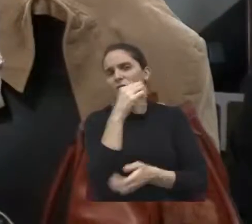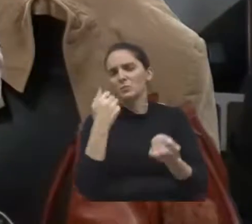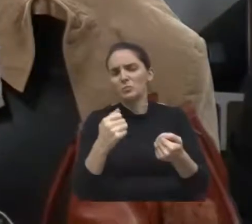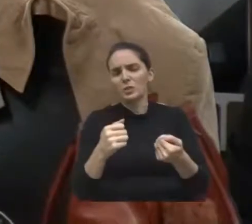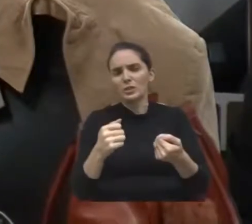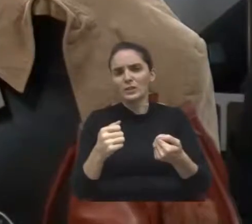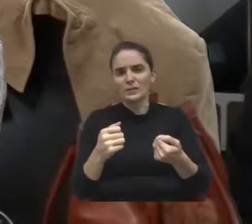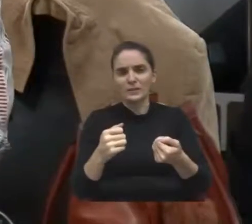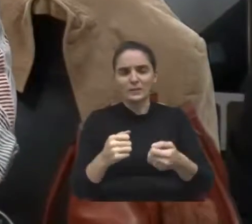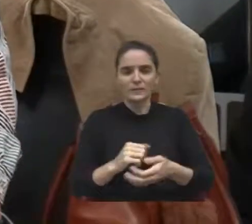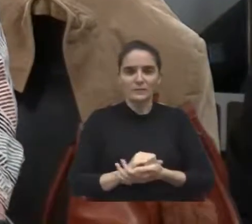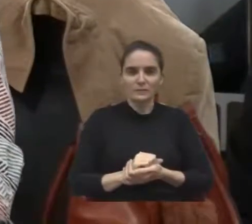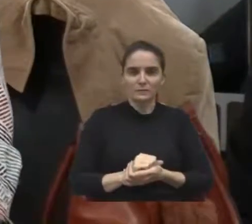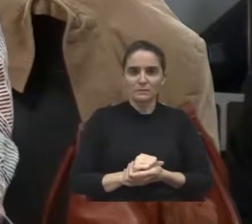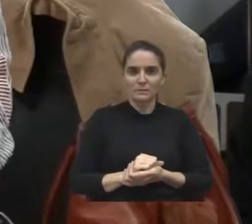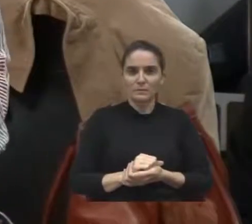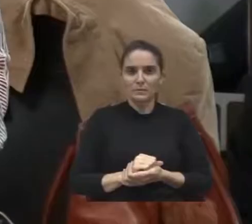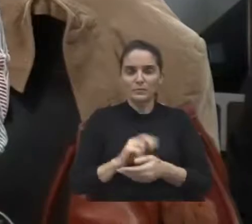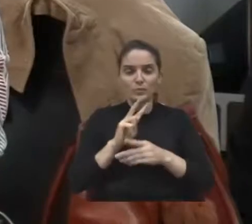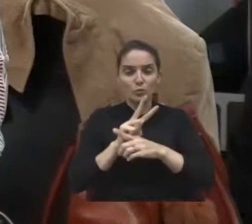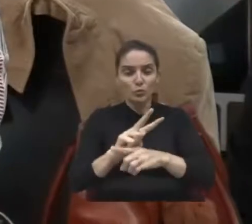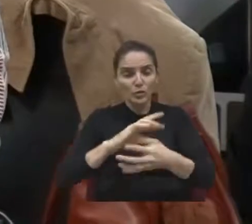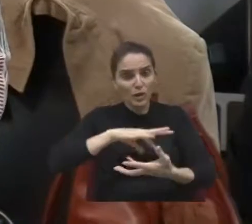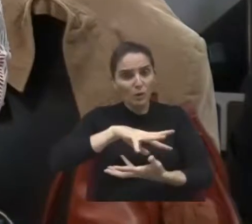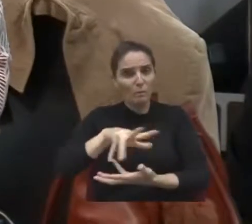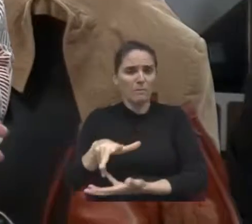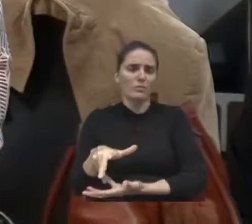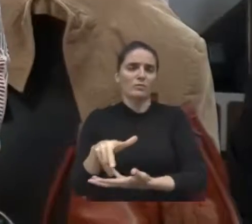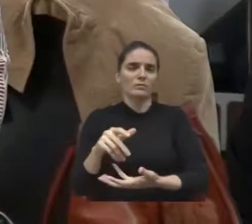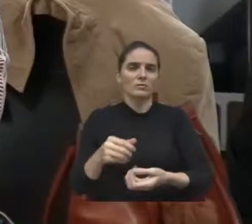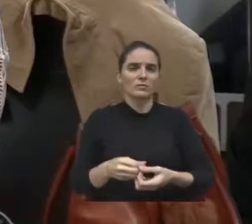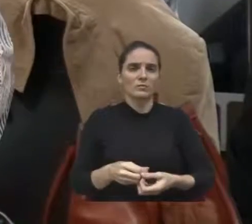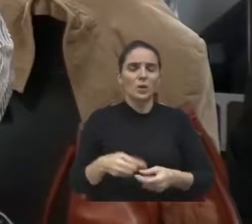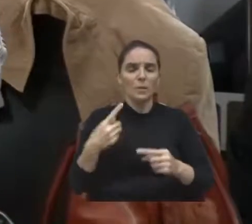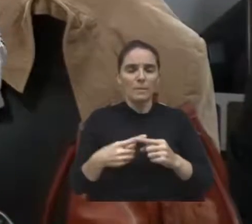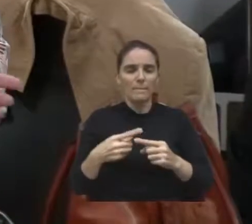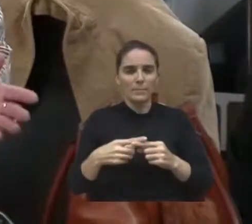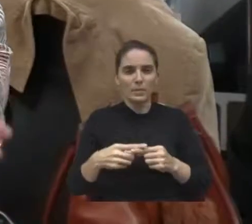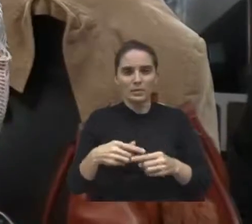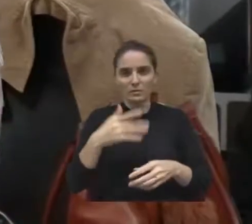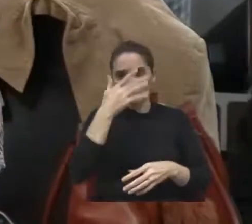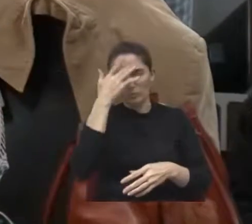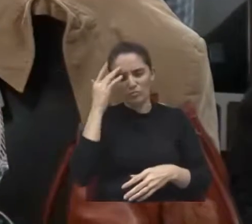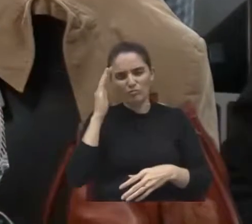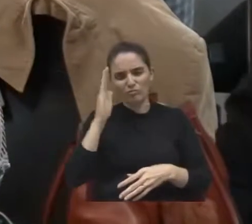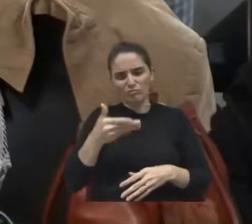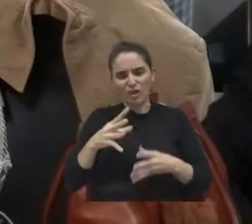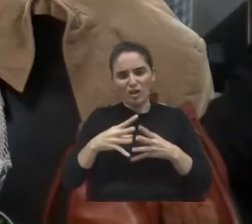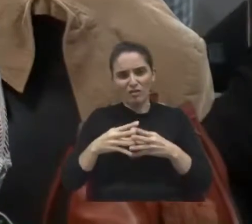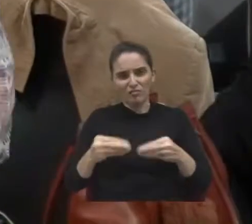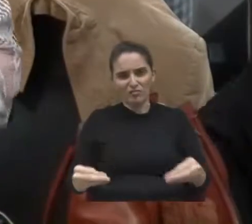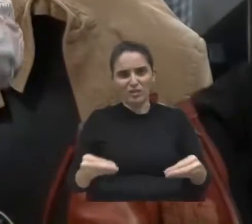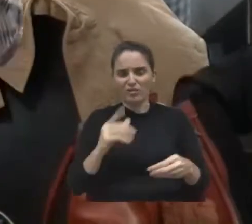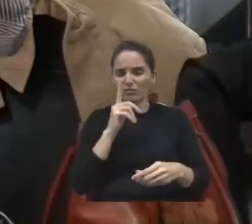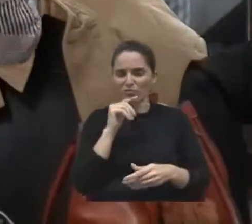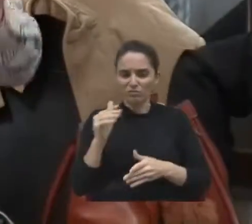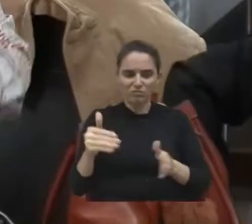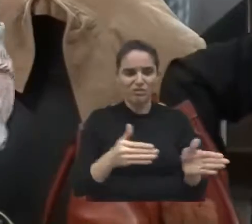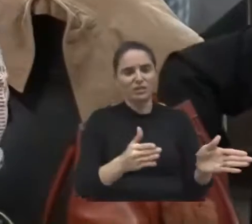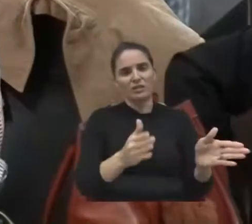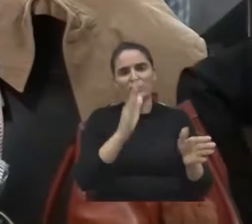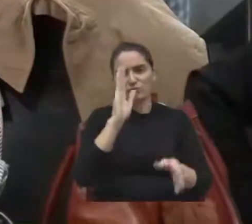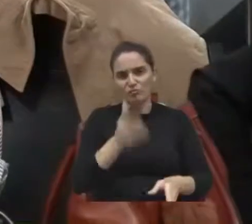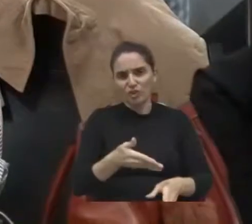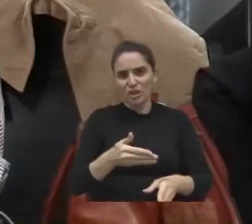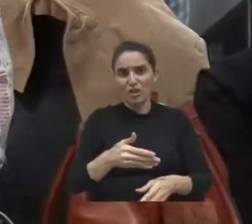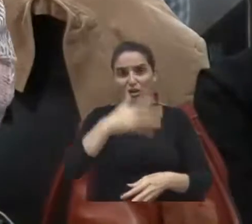nisso. Da forma como a gente já estragou os nossos rios, a gente ouve todos os dias isso, não é? A Amazônia,